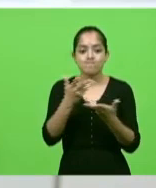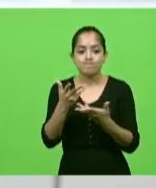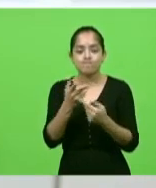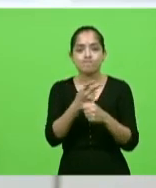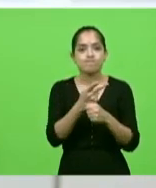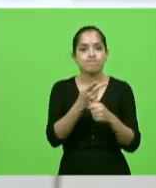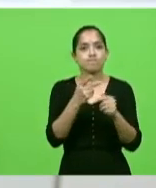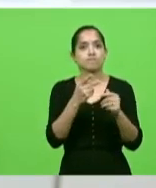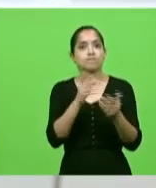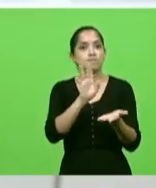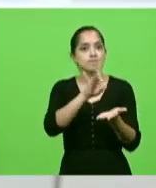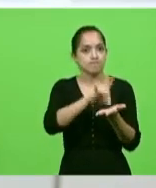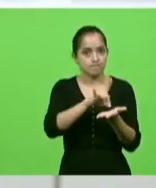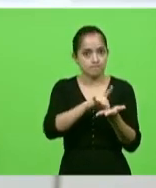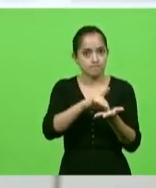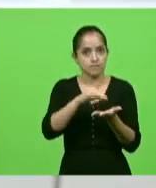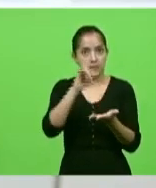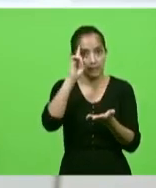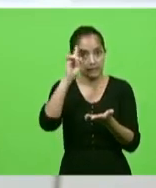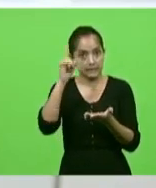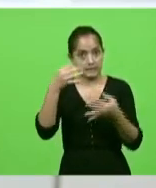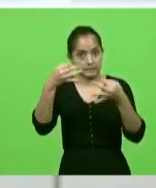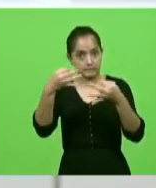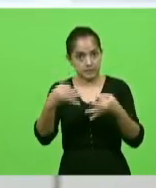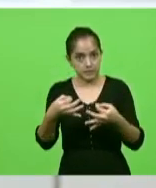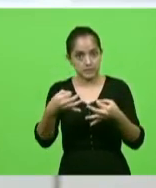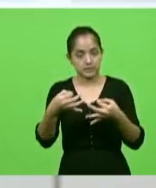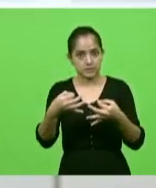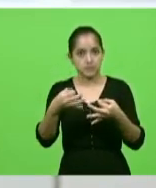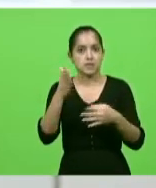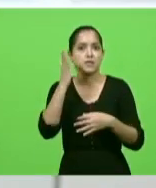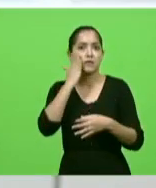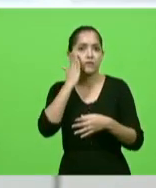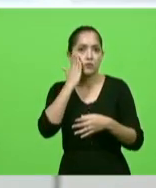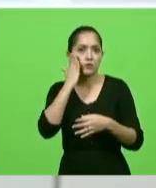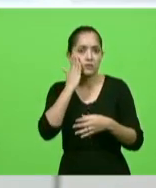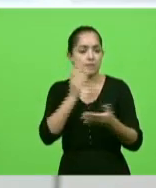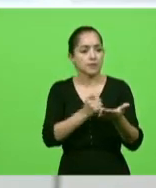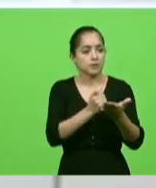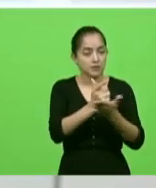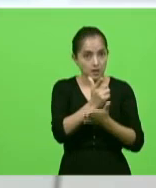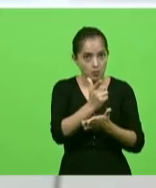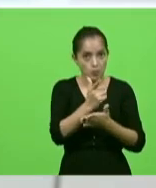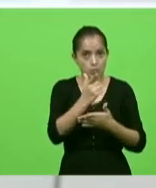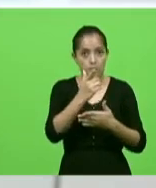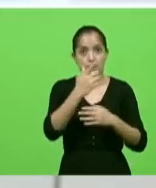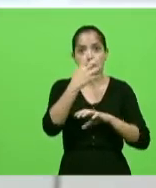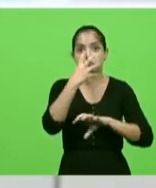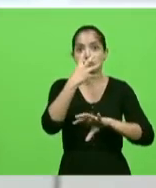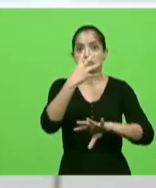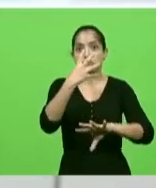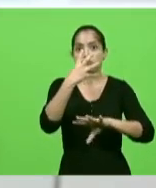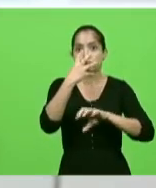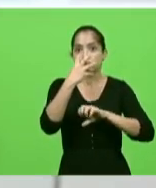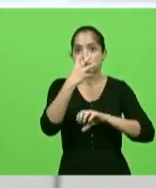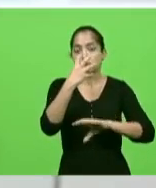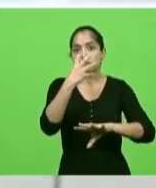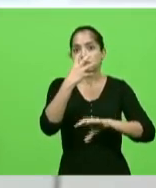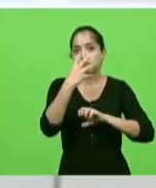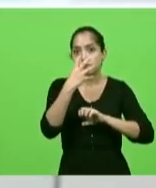verdade acerca da data precisa em que o governador tiveram ciência da aquisição dos ventiladores tem como mote